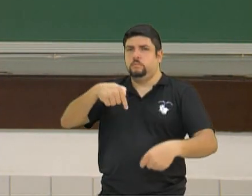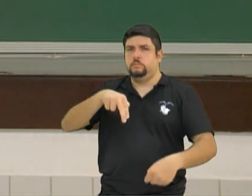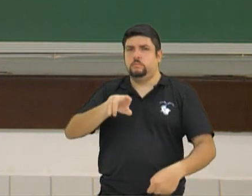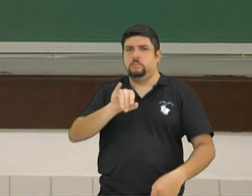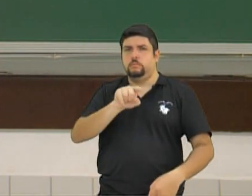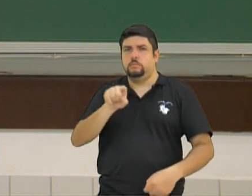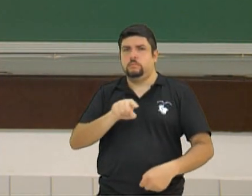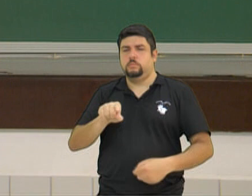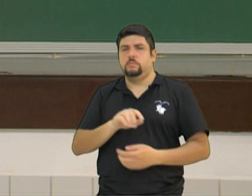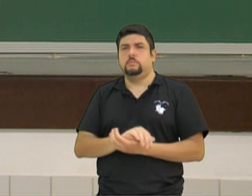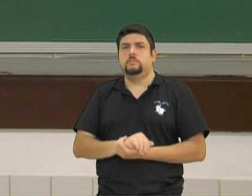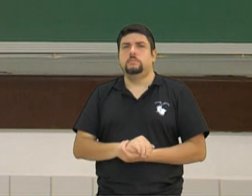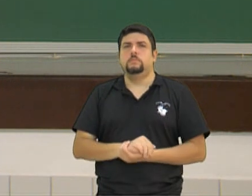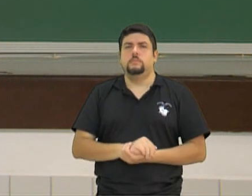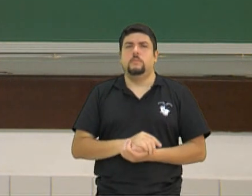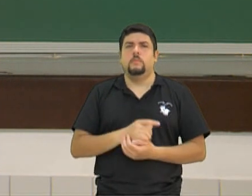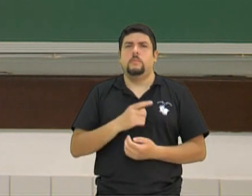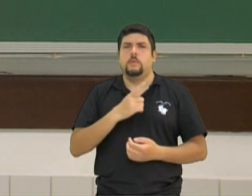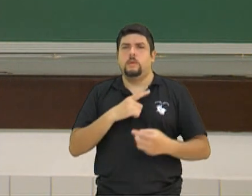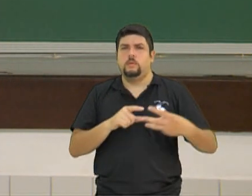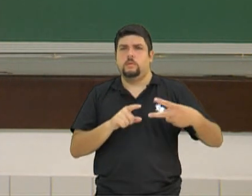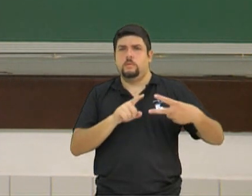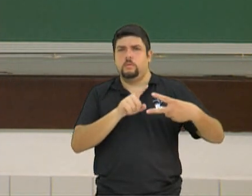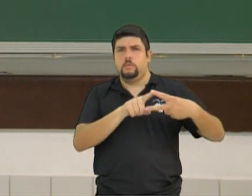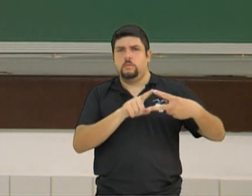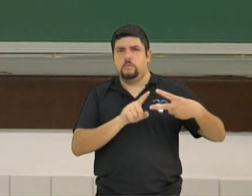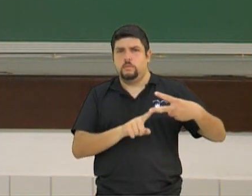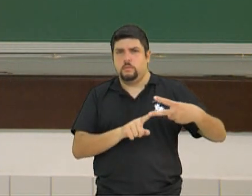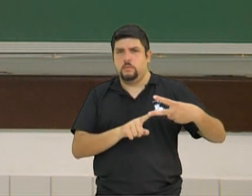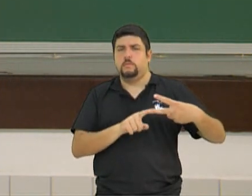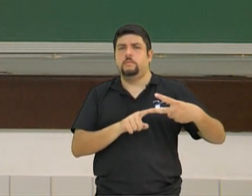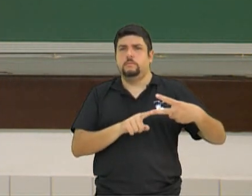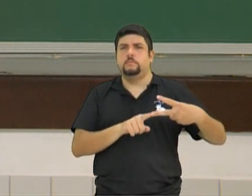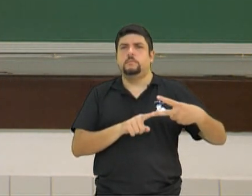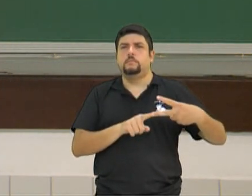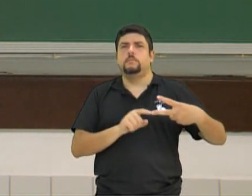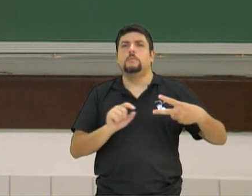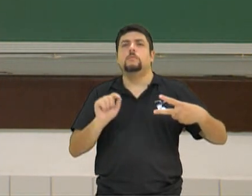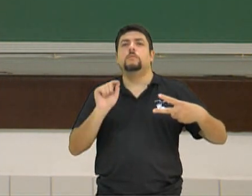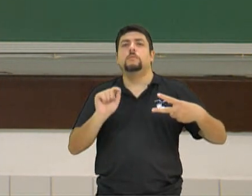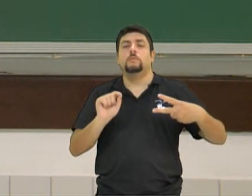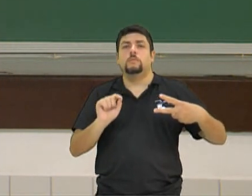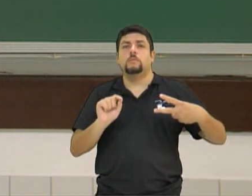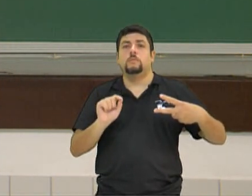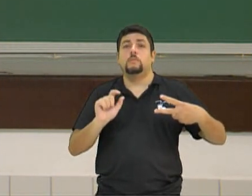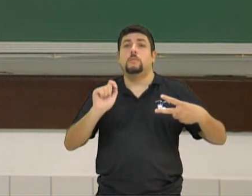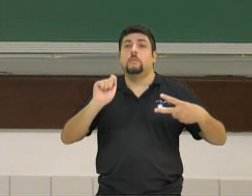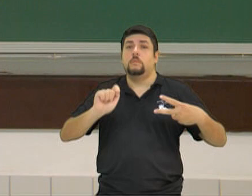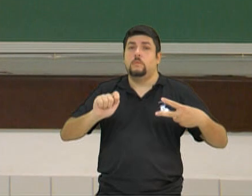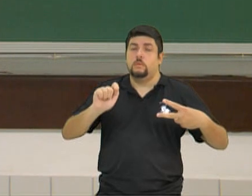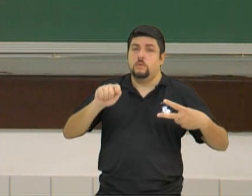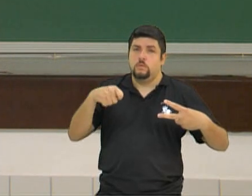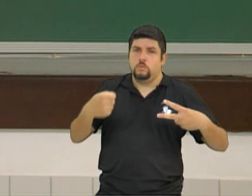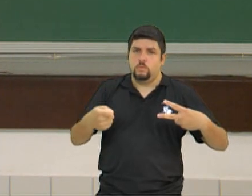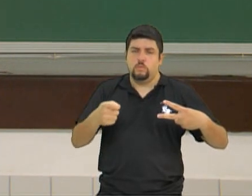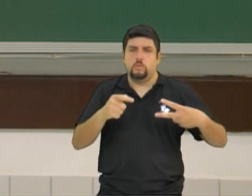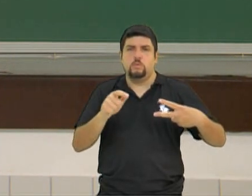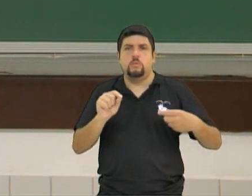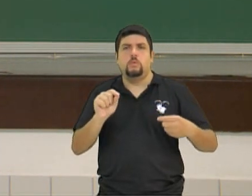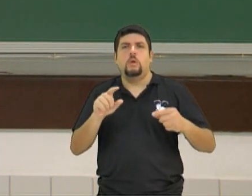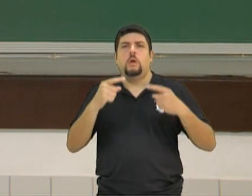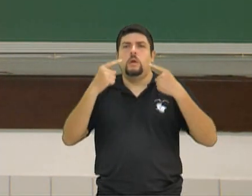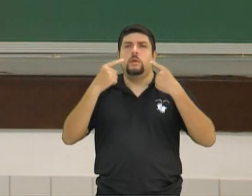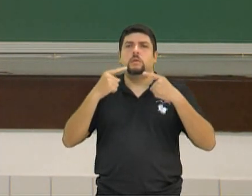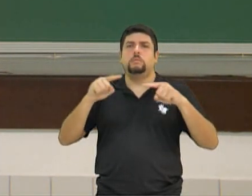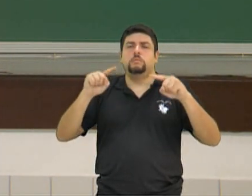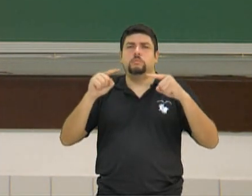então. Então eu tenho aqui, ó, duas questões, a questão número 1 e a número 2, sobre um outro pedacinho